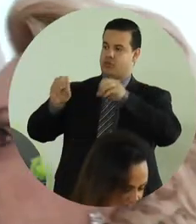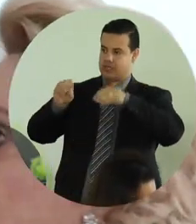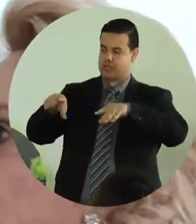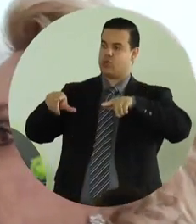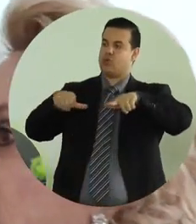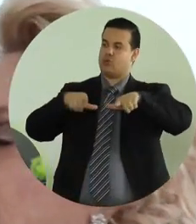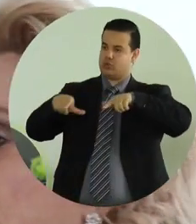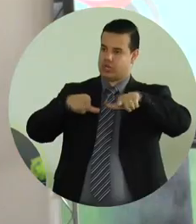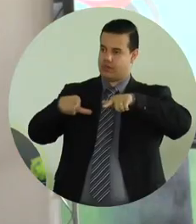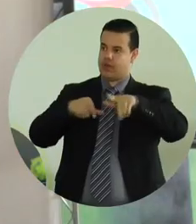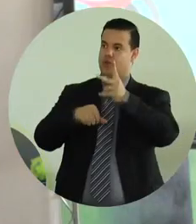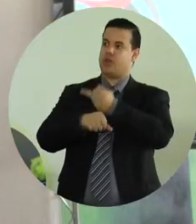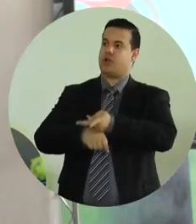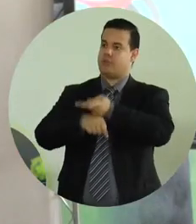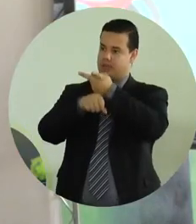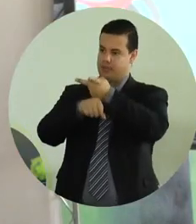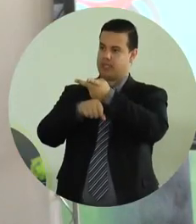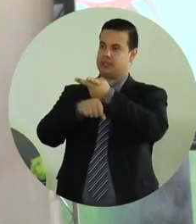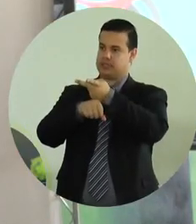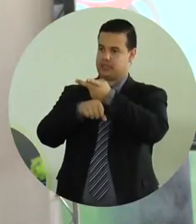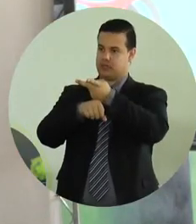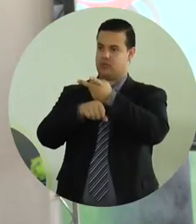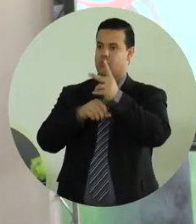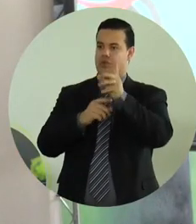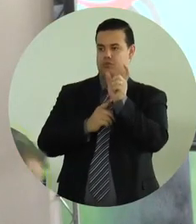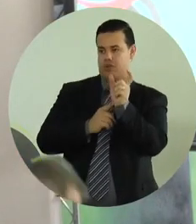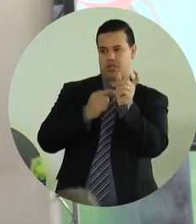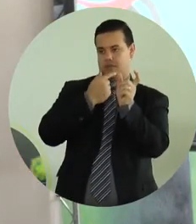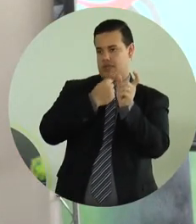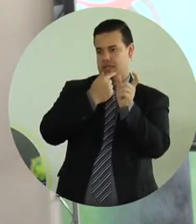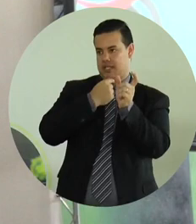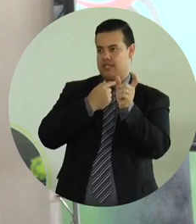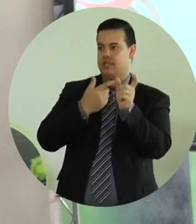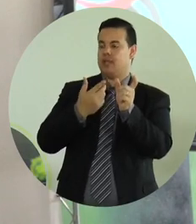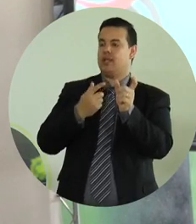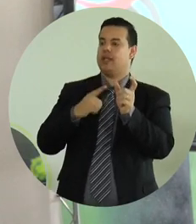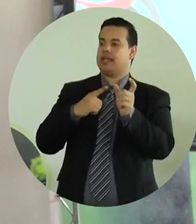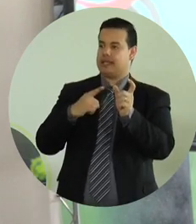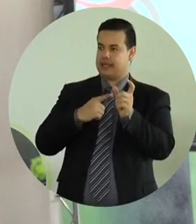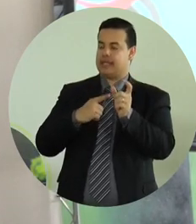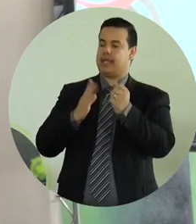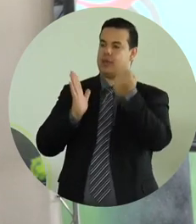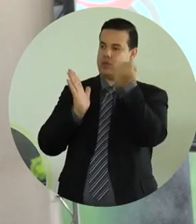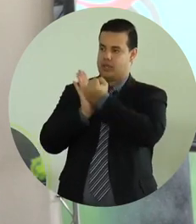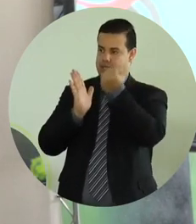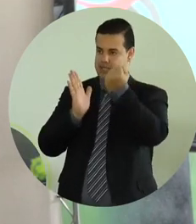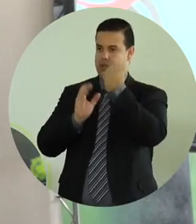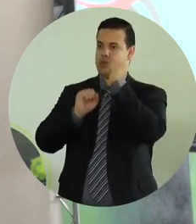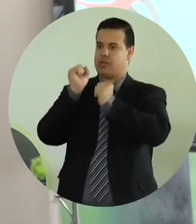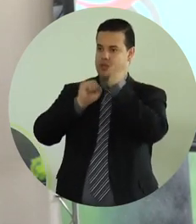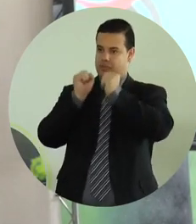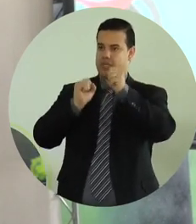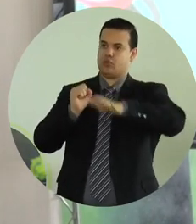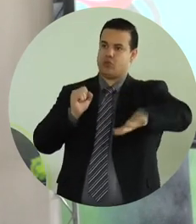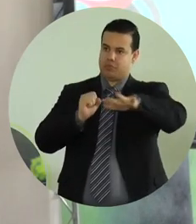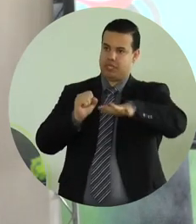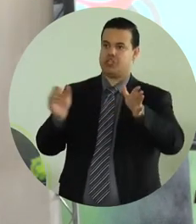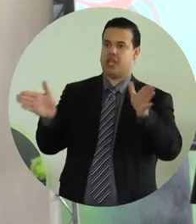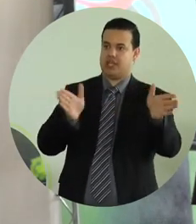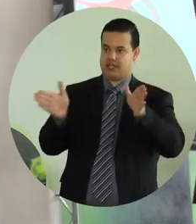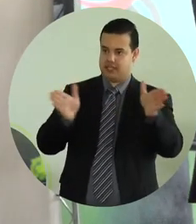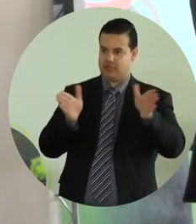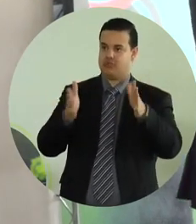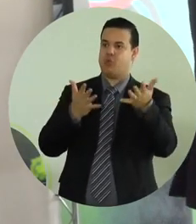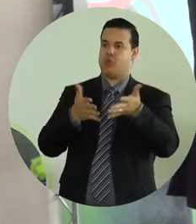por meio da premiação The More Certification, que atesta que a empresa tem um ambiente de trabalho acessível e